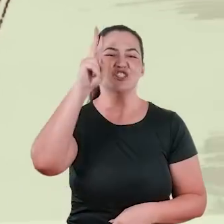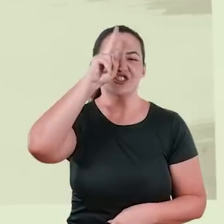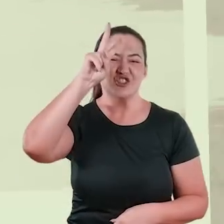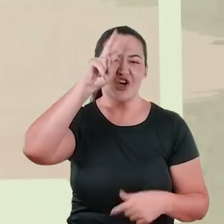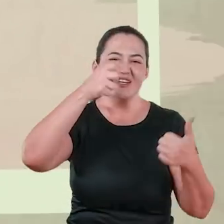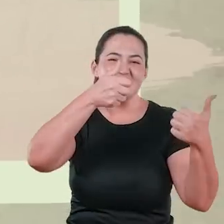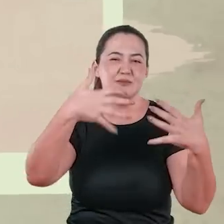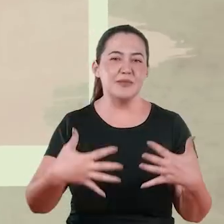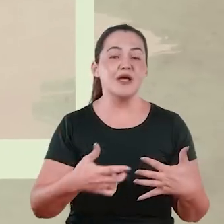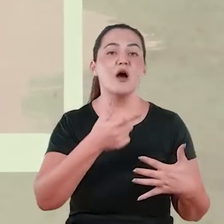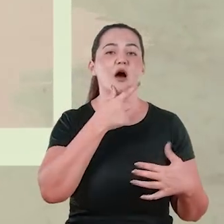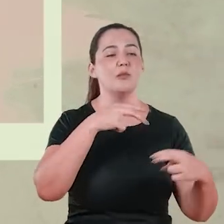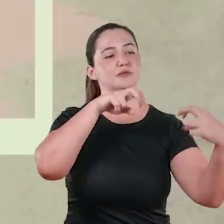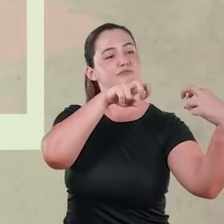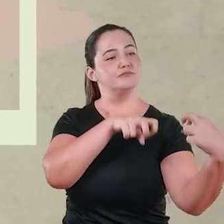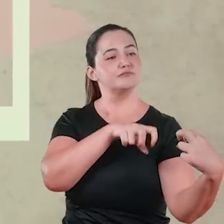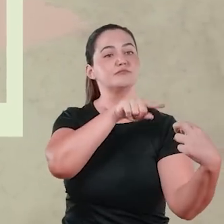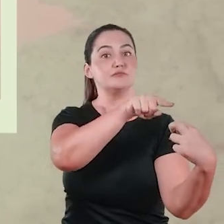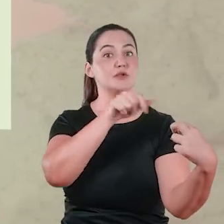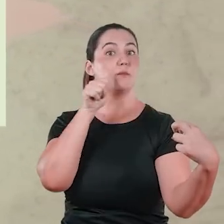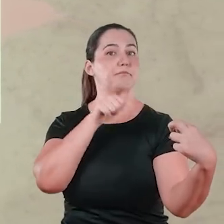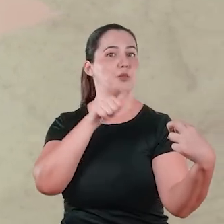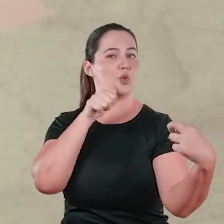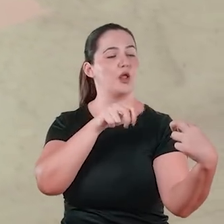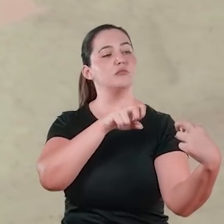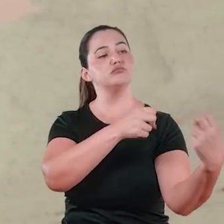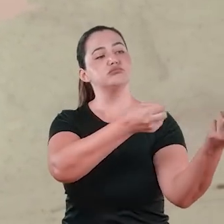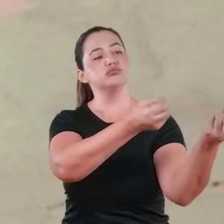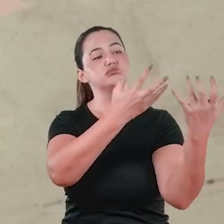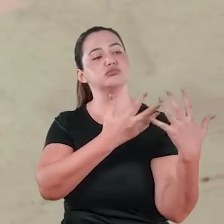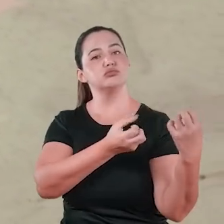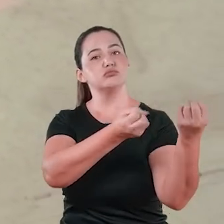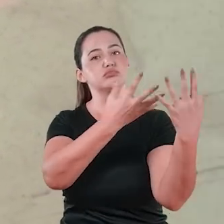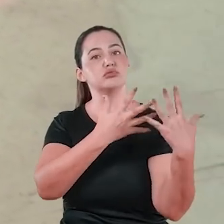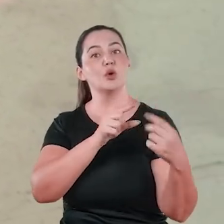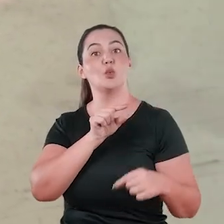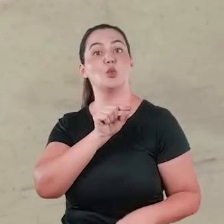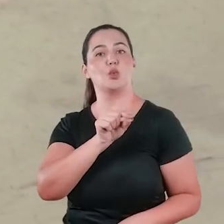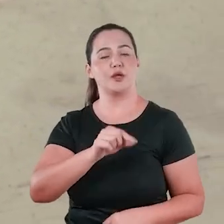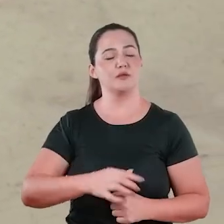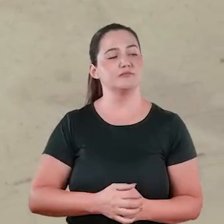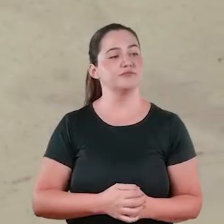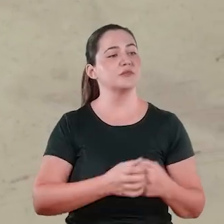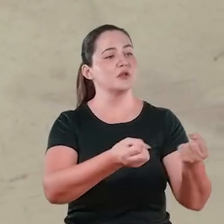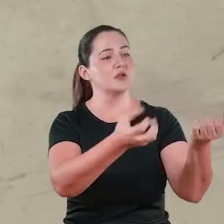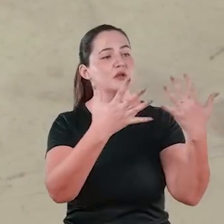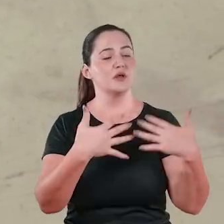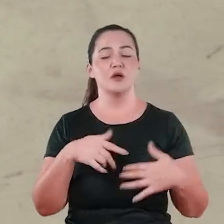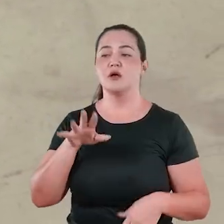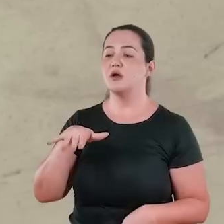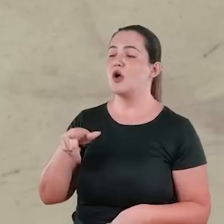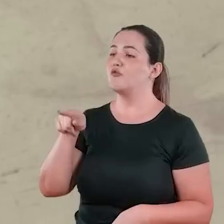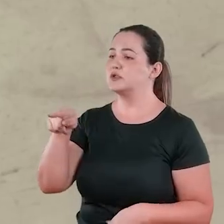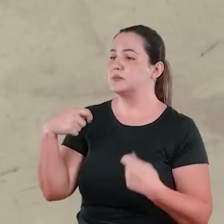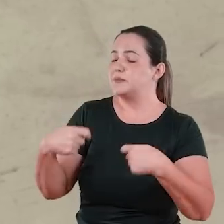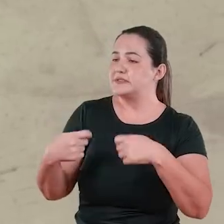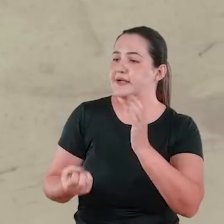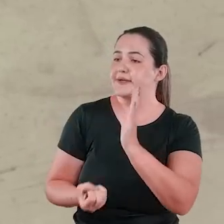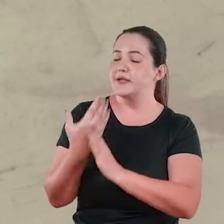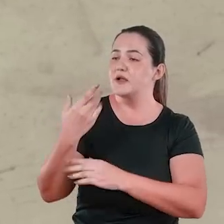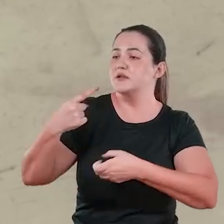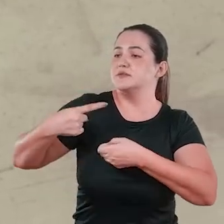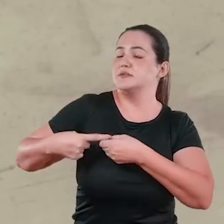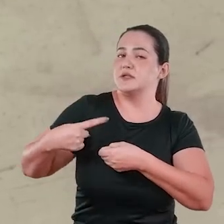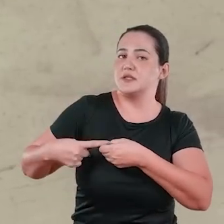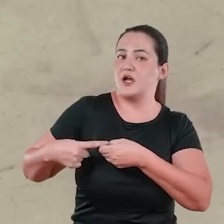ele recebeu da pitonisa, da médium que ali estava, a seguinte profecia: você deverá fundar uma